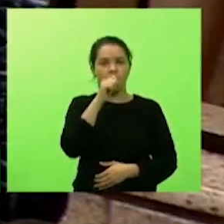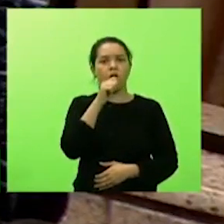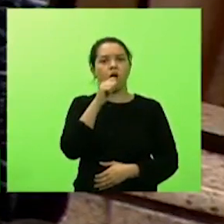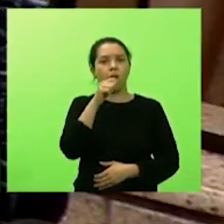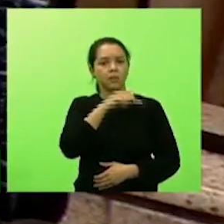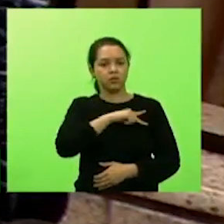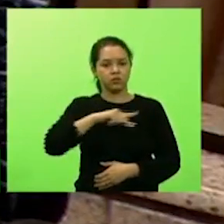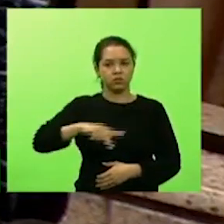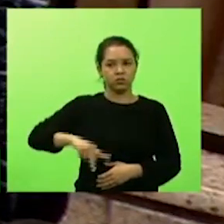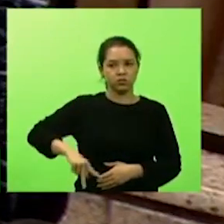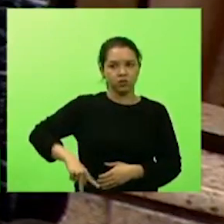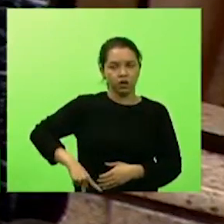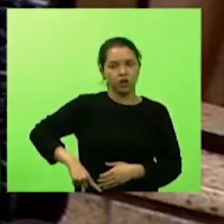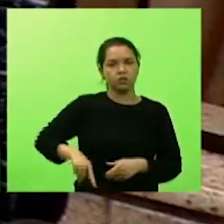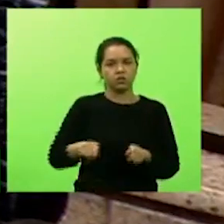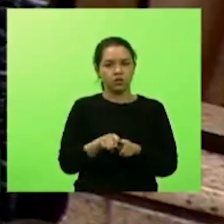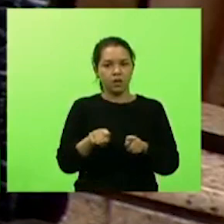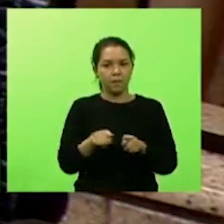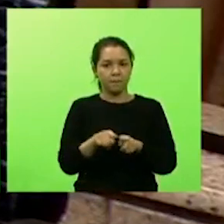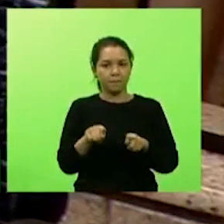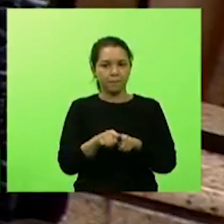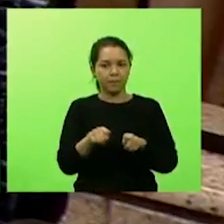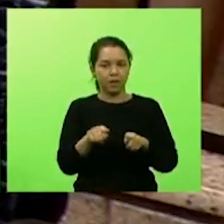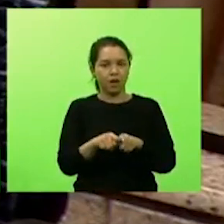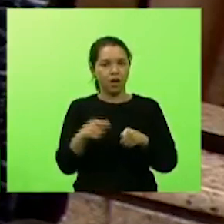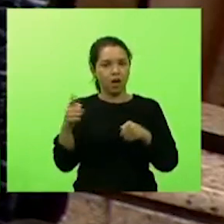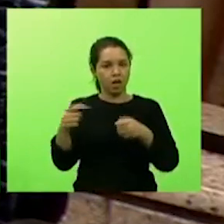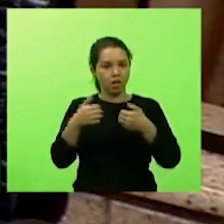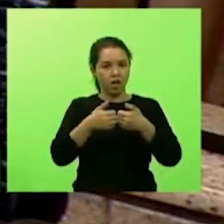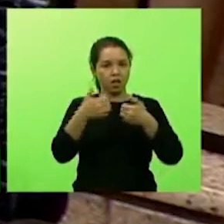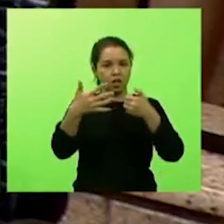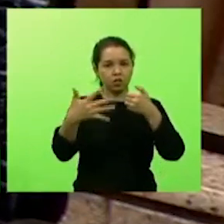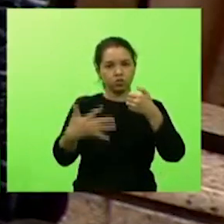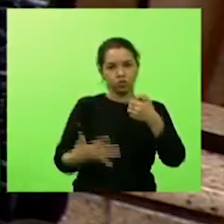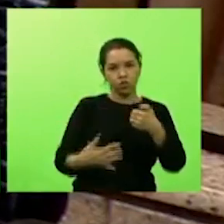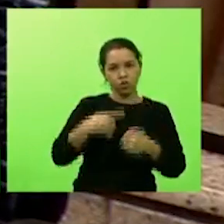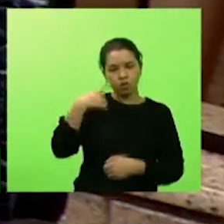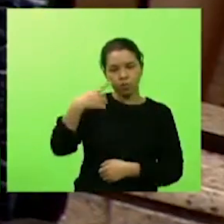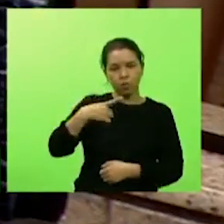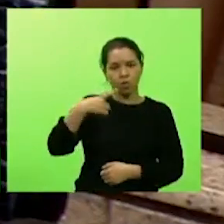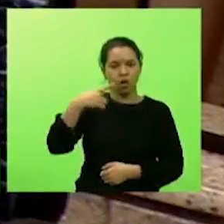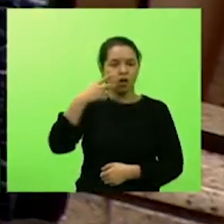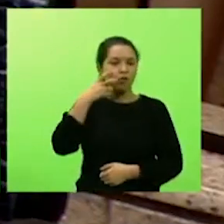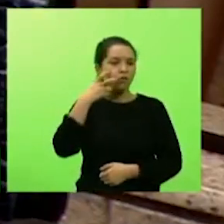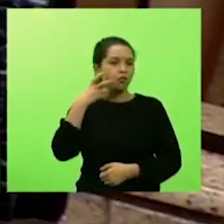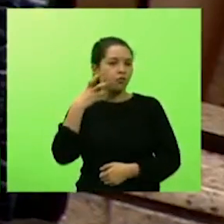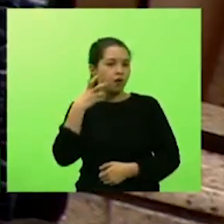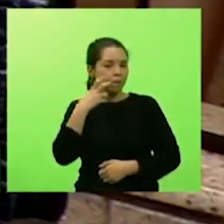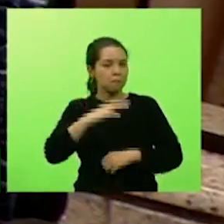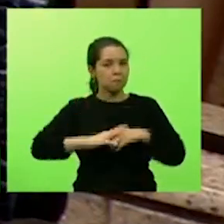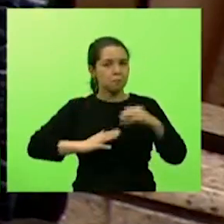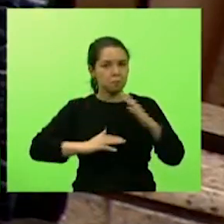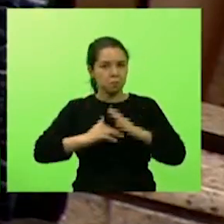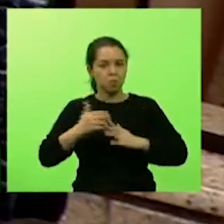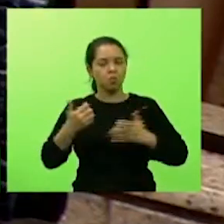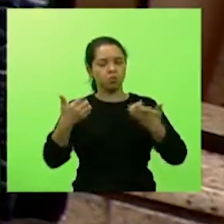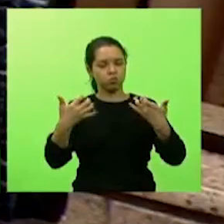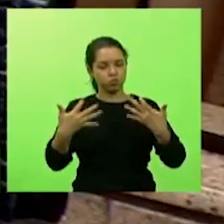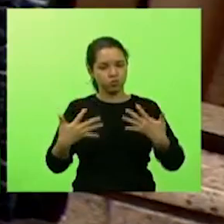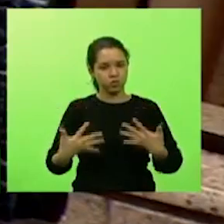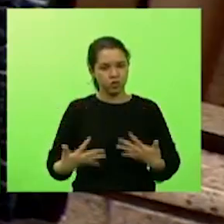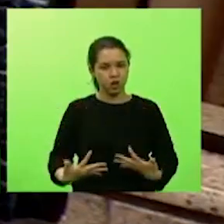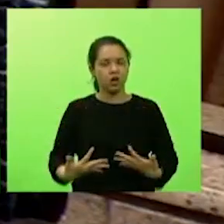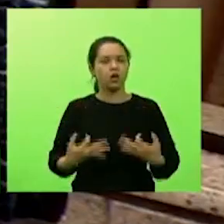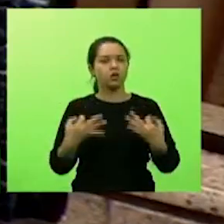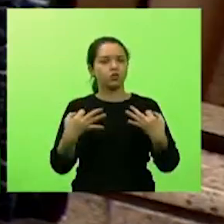relator, deputado Vampiro, com muita prudência, e agora vai dar seguimento. Aqui ninguém vai